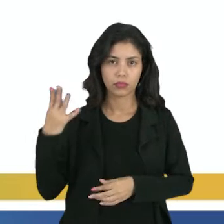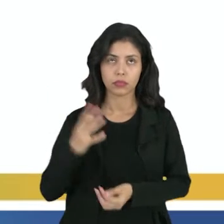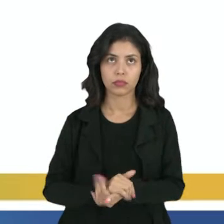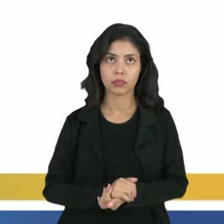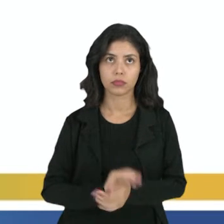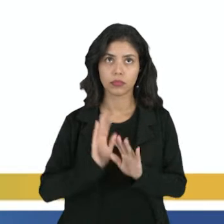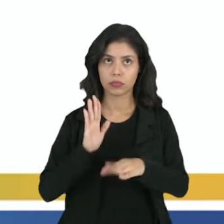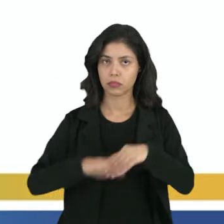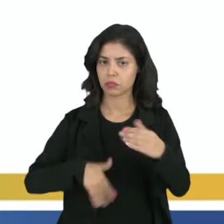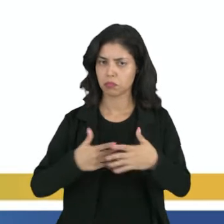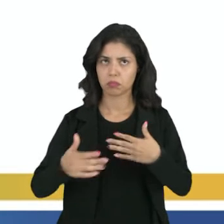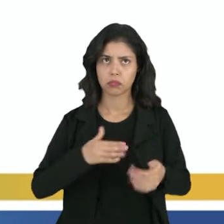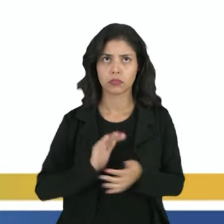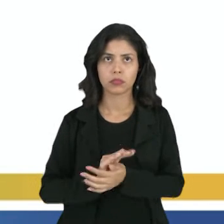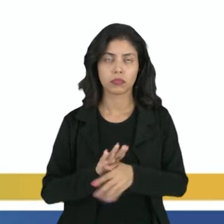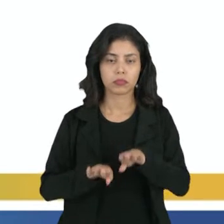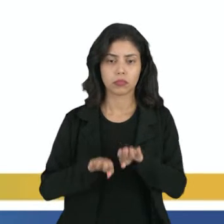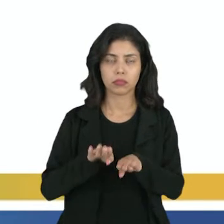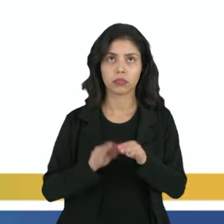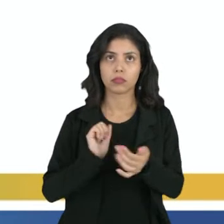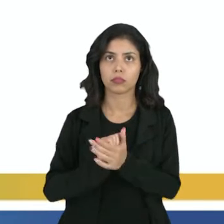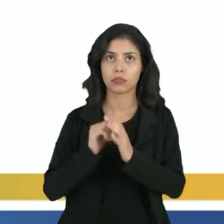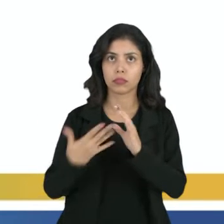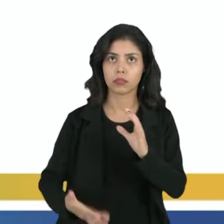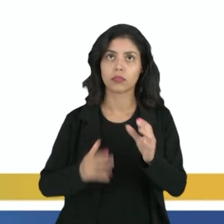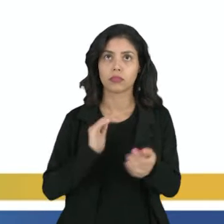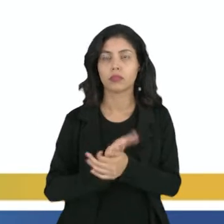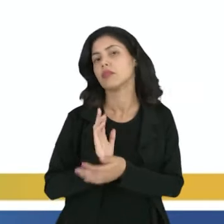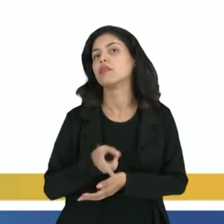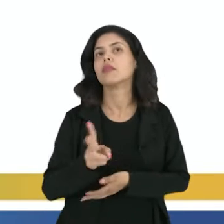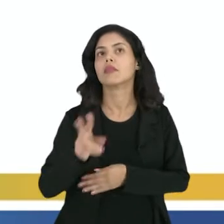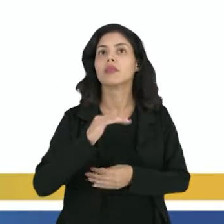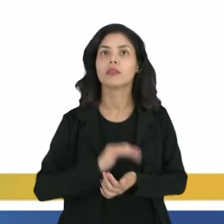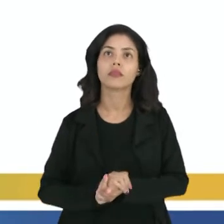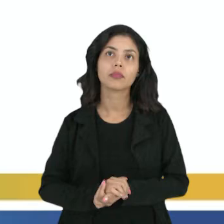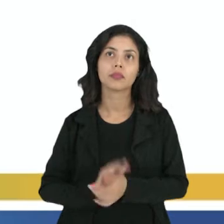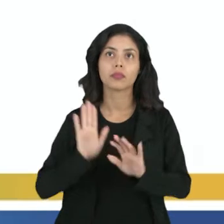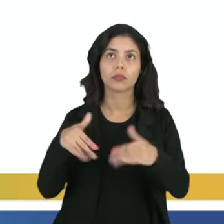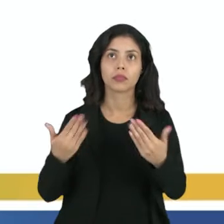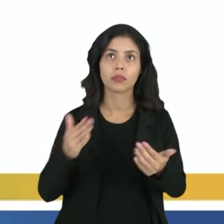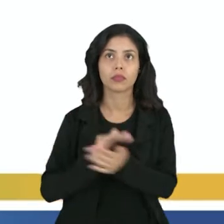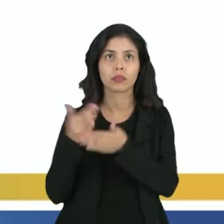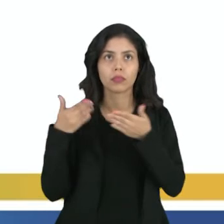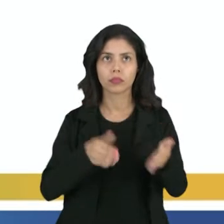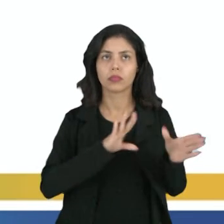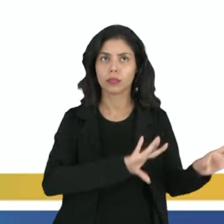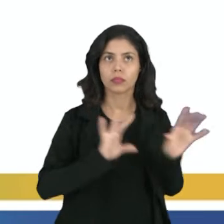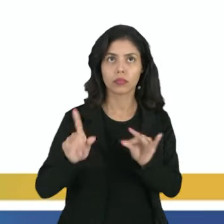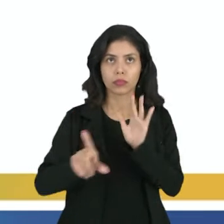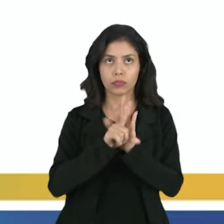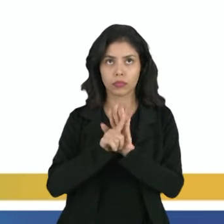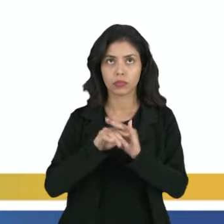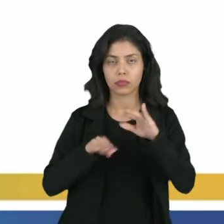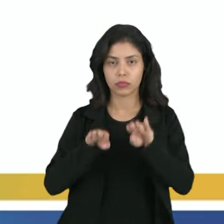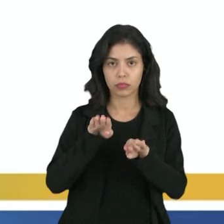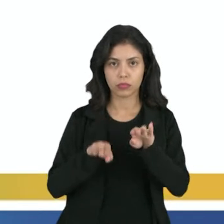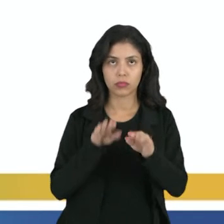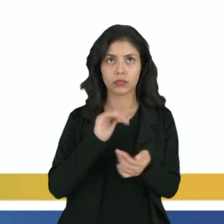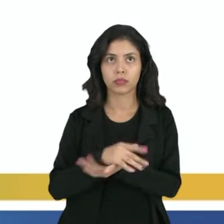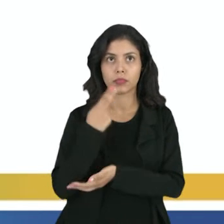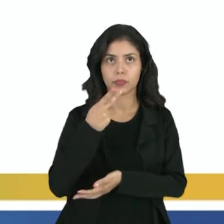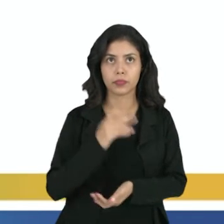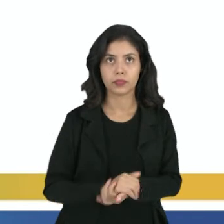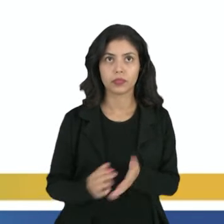acontece? Qualquer equilíbrio químico é caracterizado por uma constante, o qual é obtido através da lei de equilíbrio